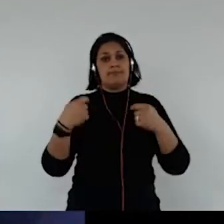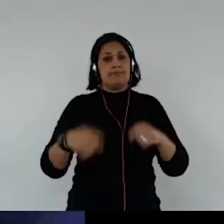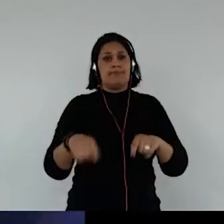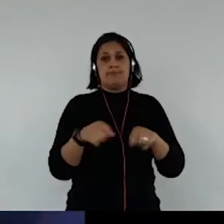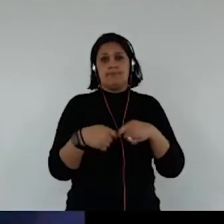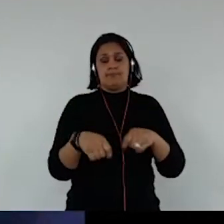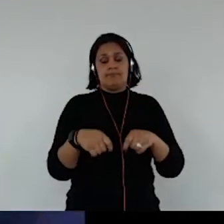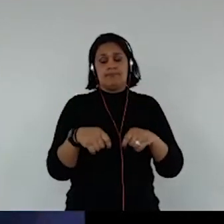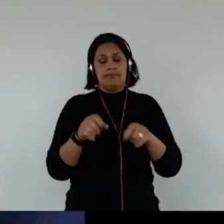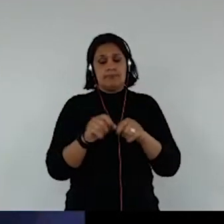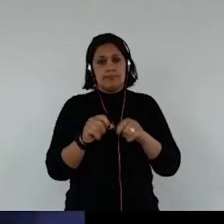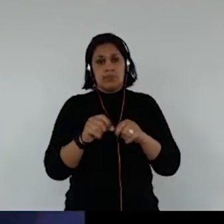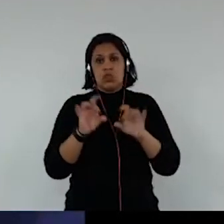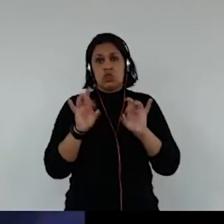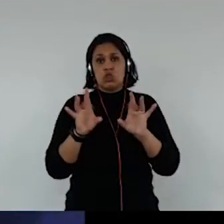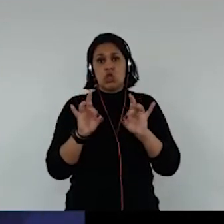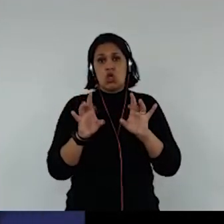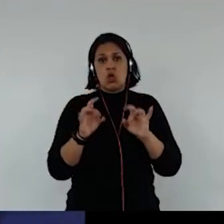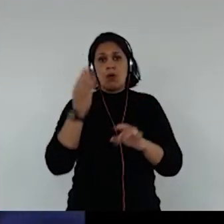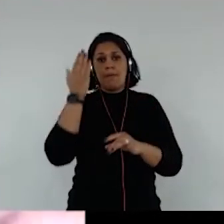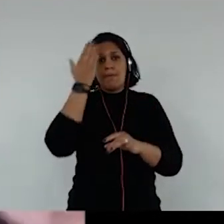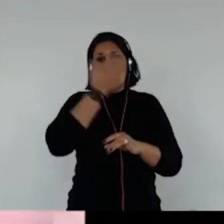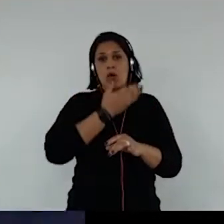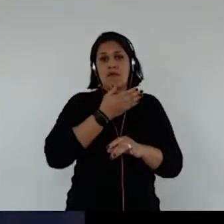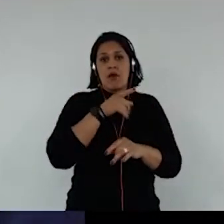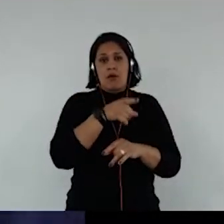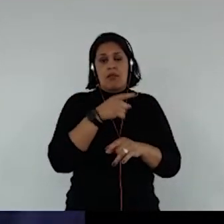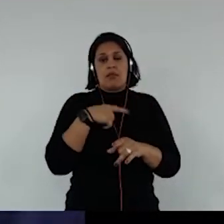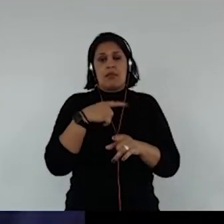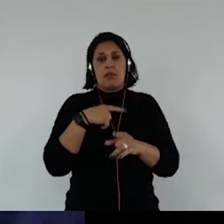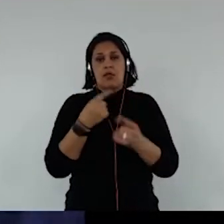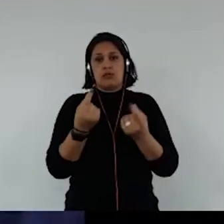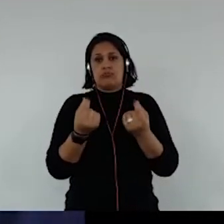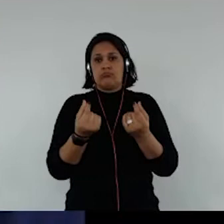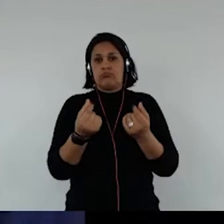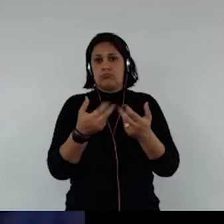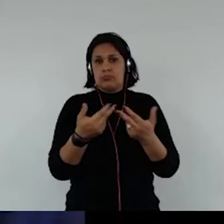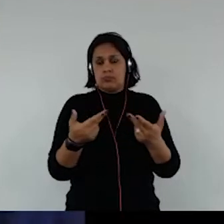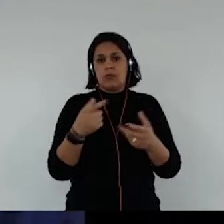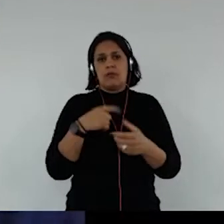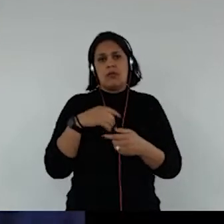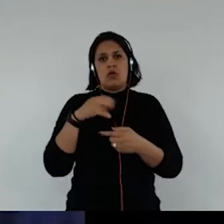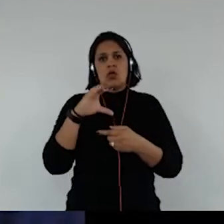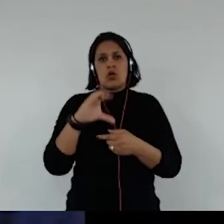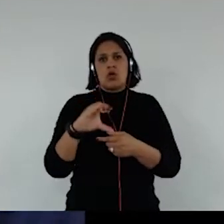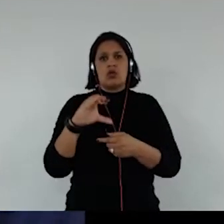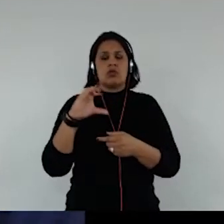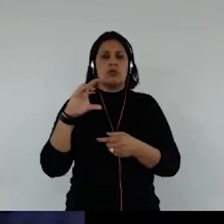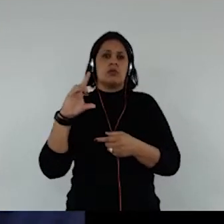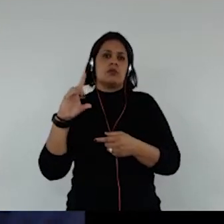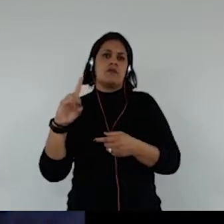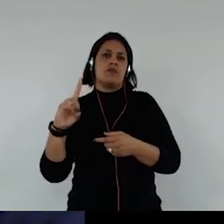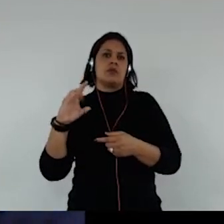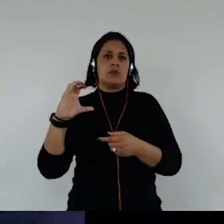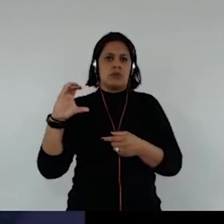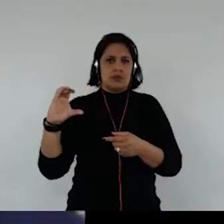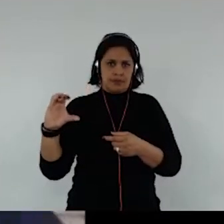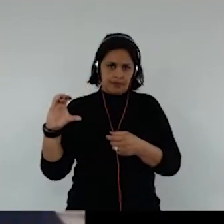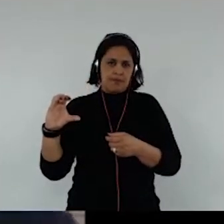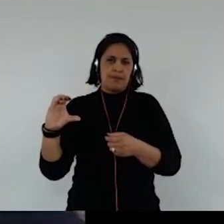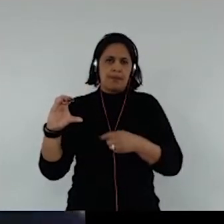a comprovação da onerosidade excessiva. Estamos falando do Código de Defesa do Consumidor, que se contenta com